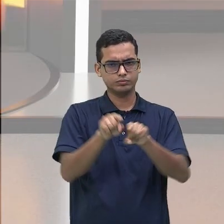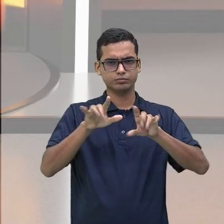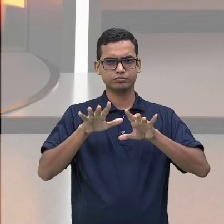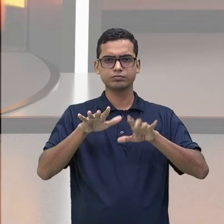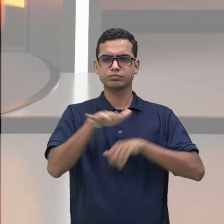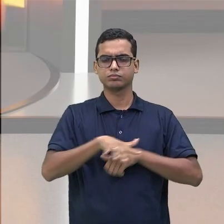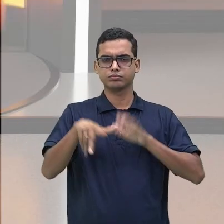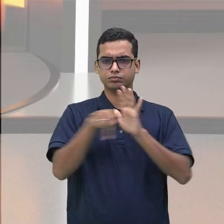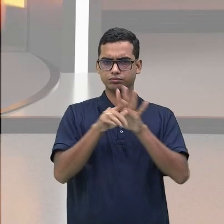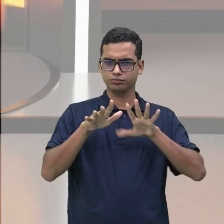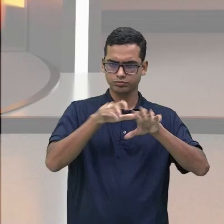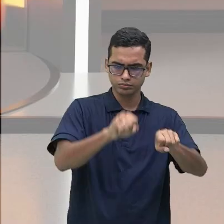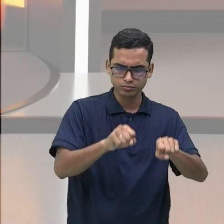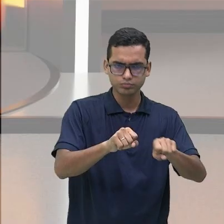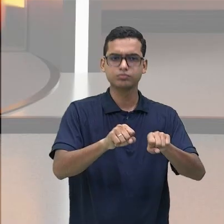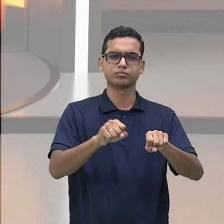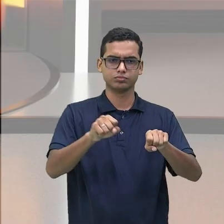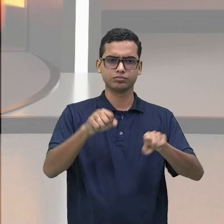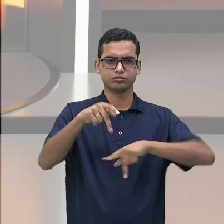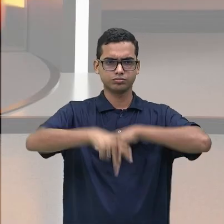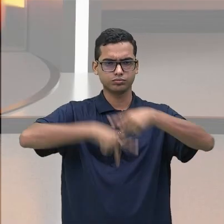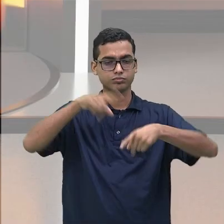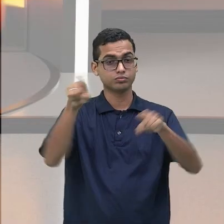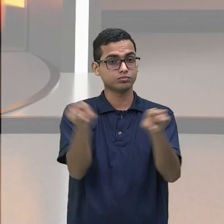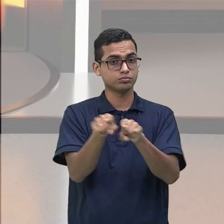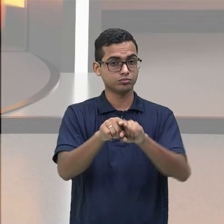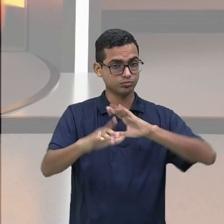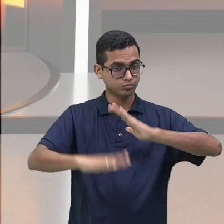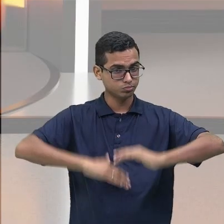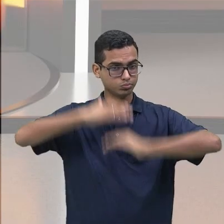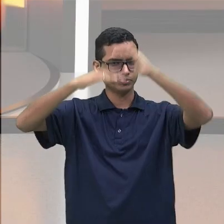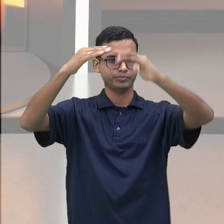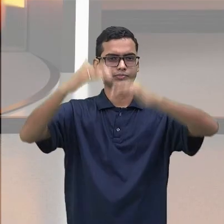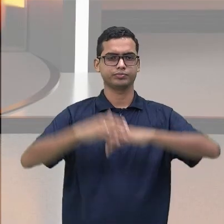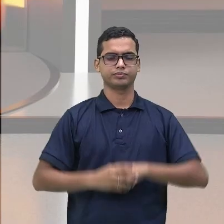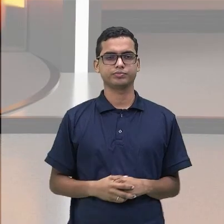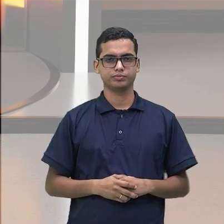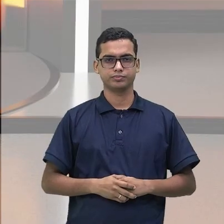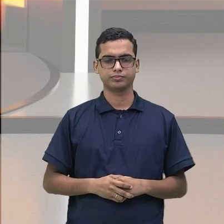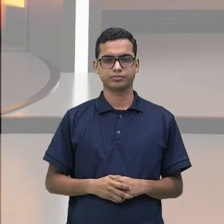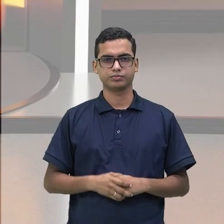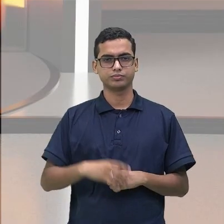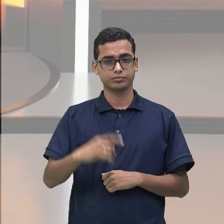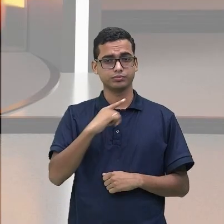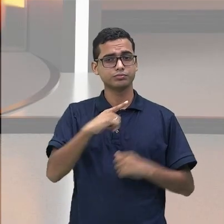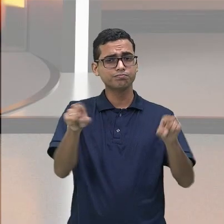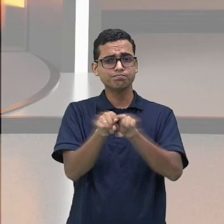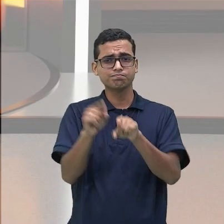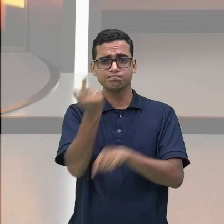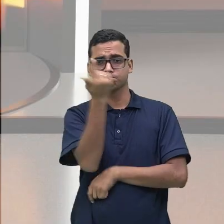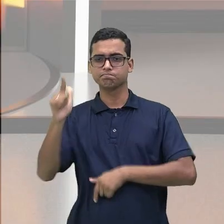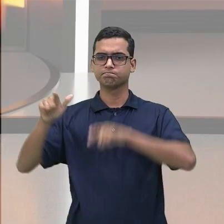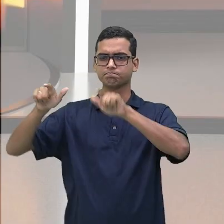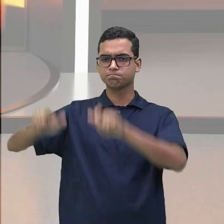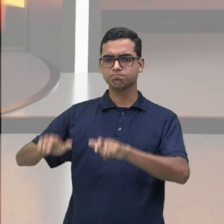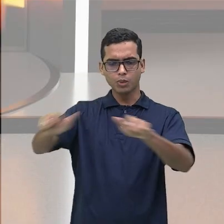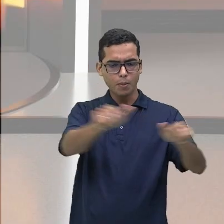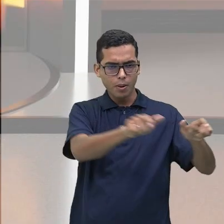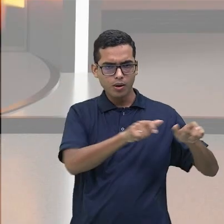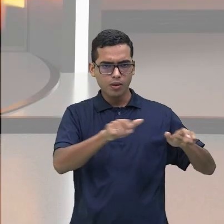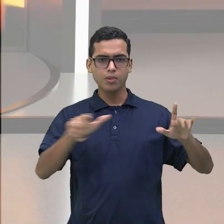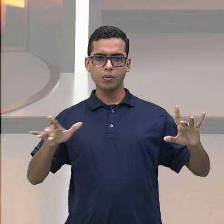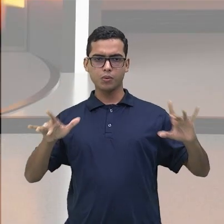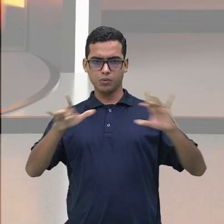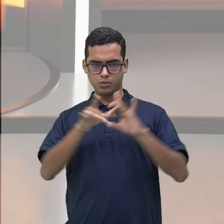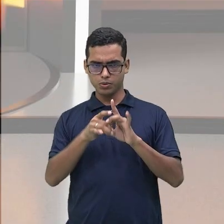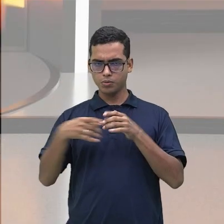pela população e o desenvolvimento que ocorre, tá? Há também, gente, o quê? Outras cidades, né, que se unem